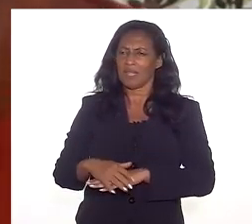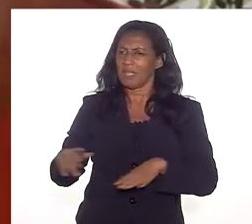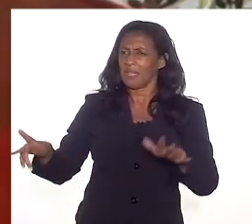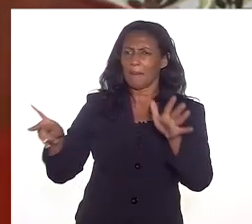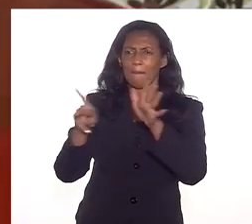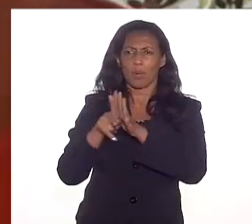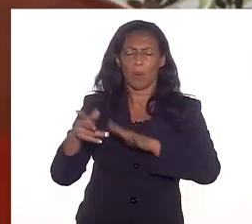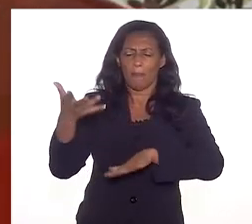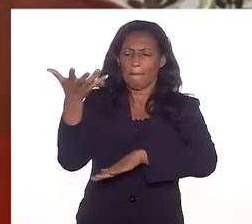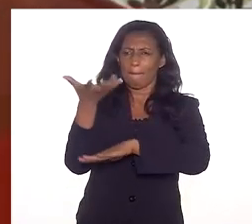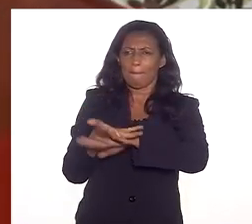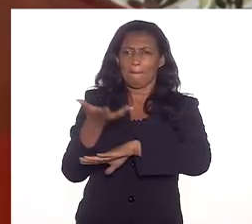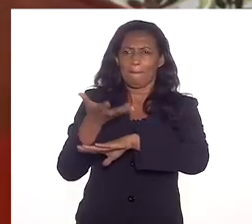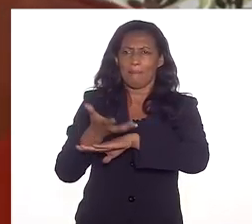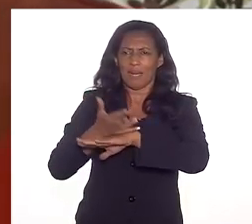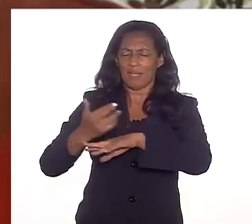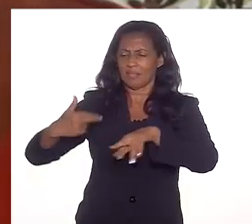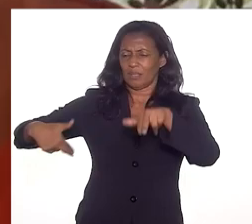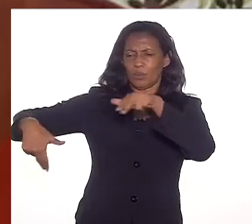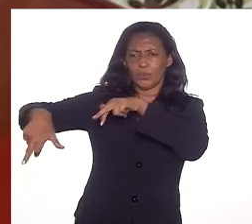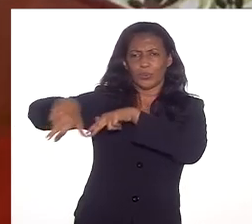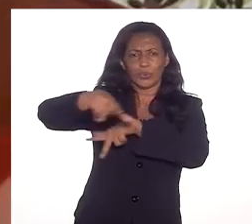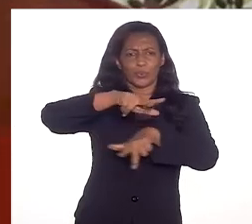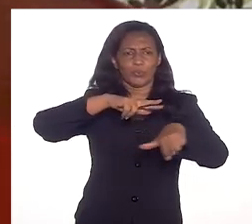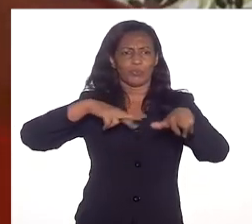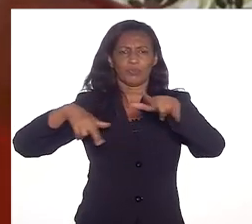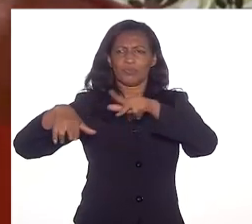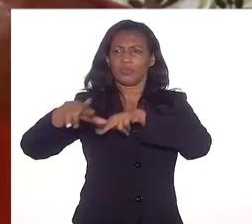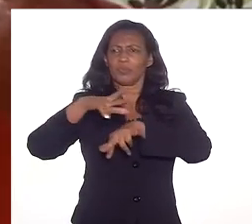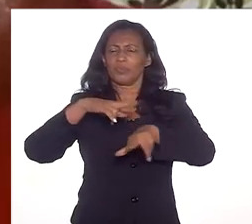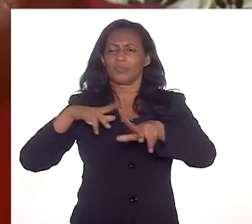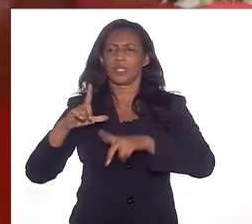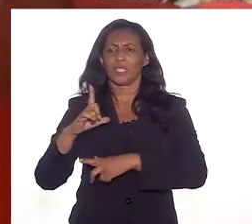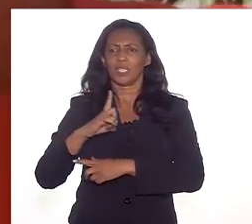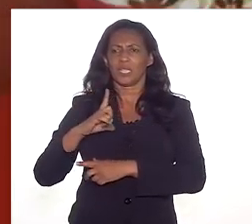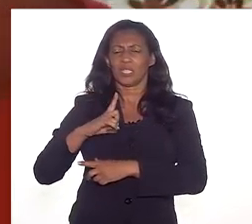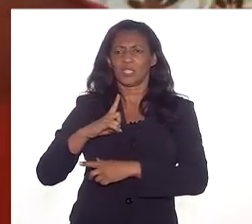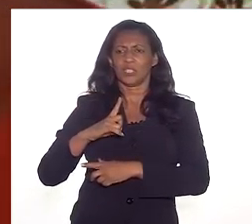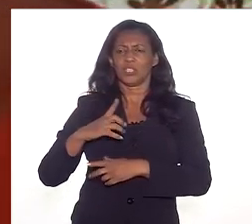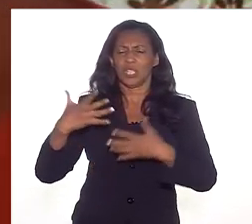era criado na praça, né, no calçadão. Tinha